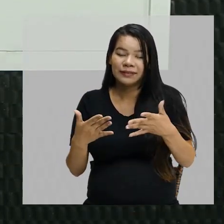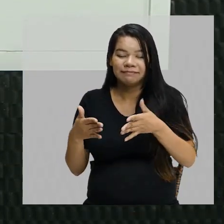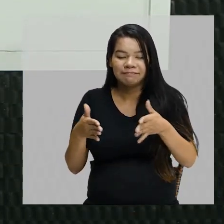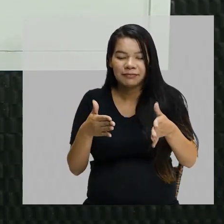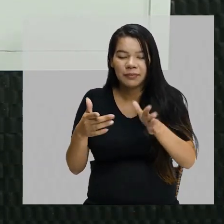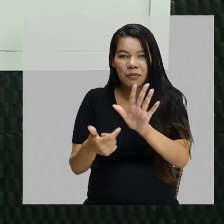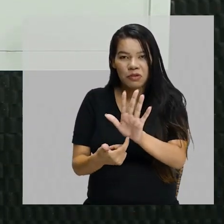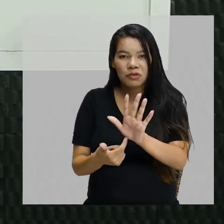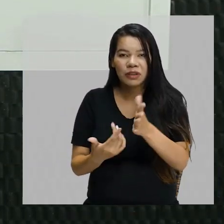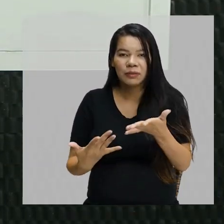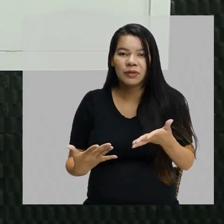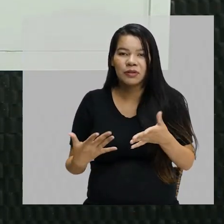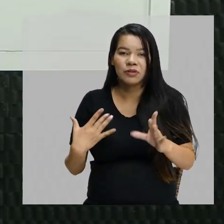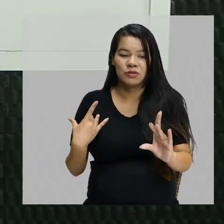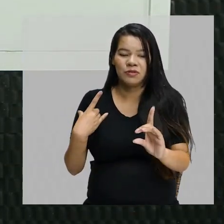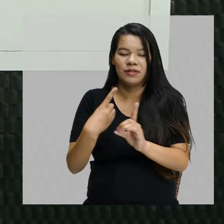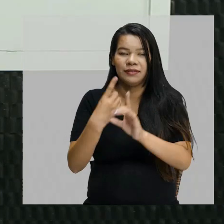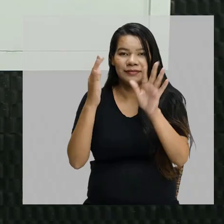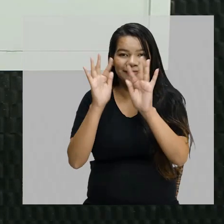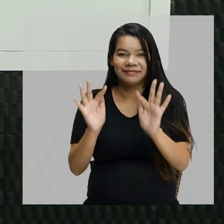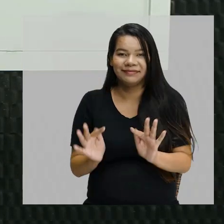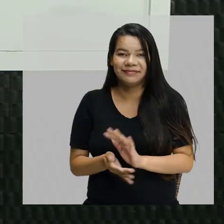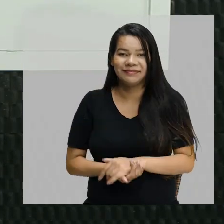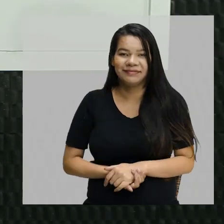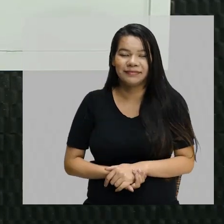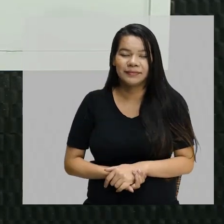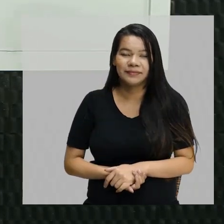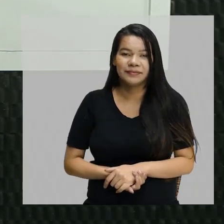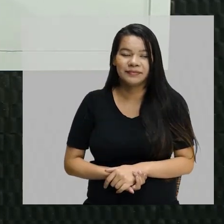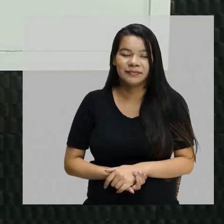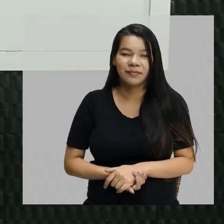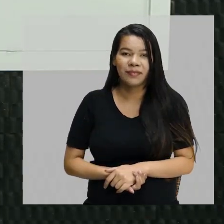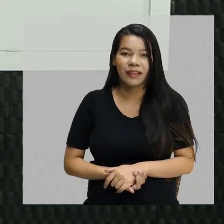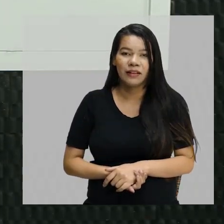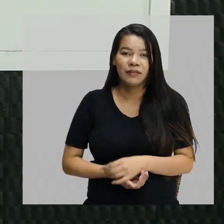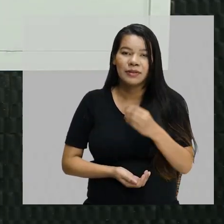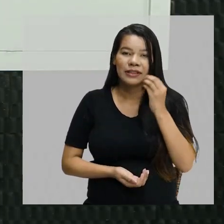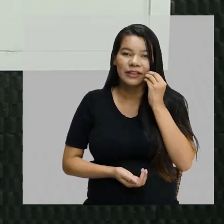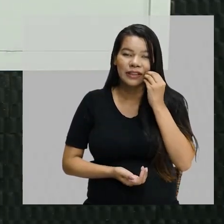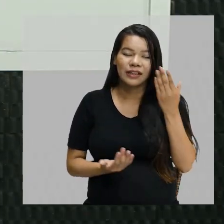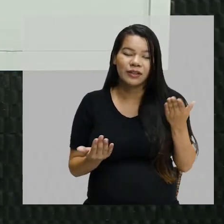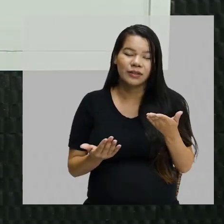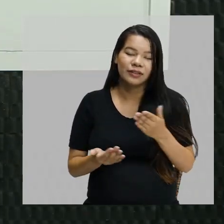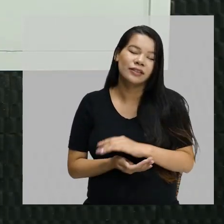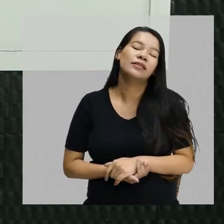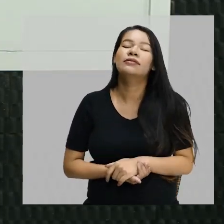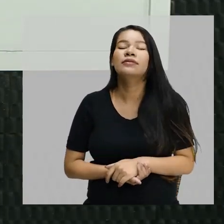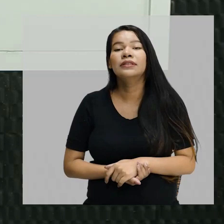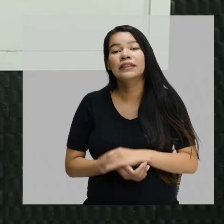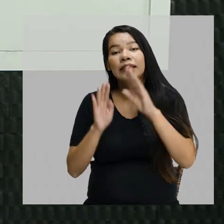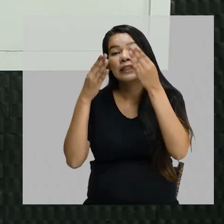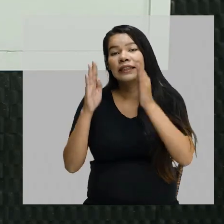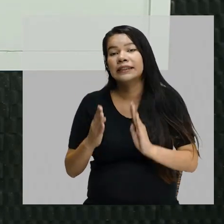Como diz a famosa música do Só Pra Contrariar lembra então vamos lá vamos tentar acompanhar aqui este processo